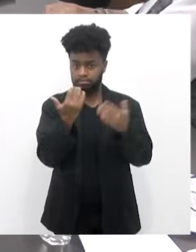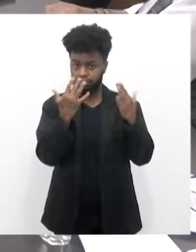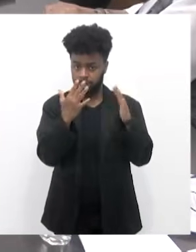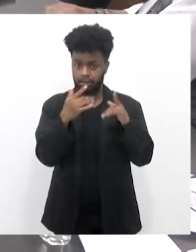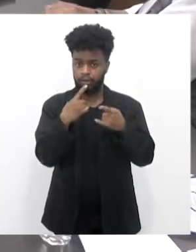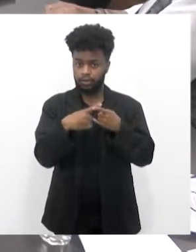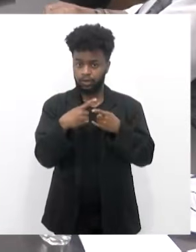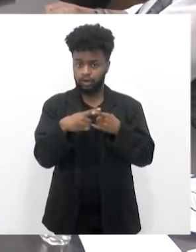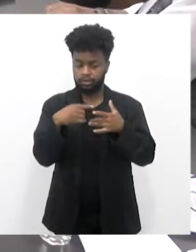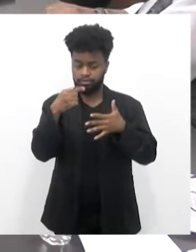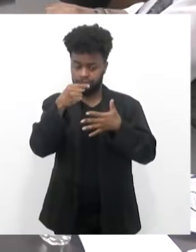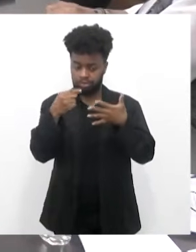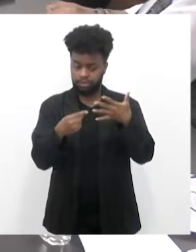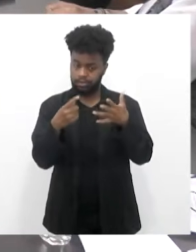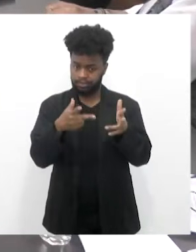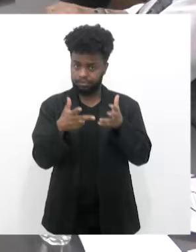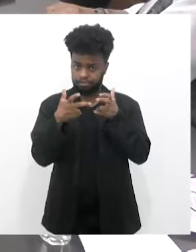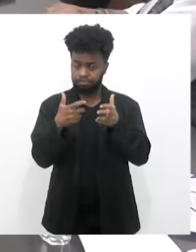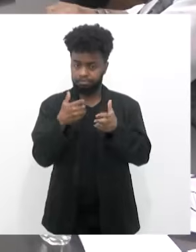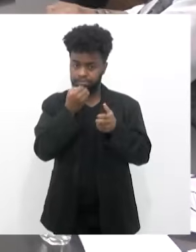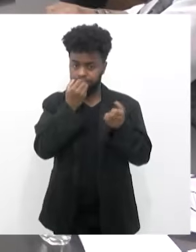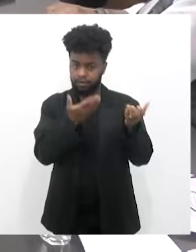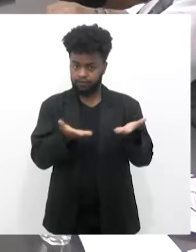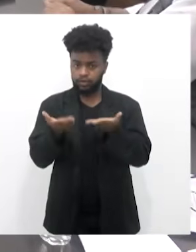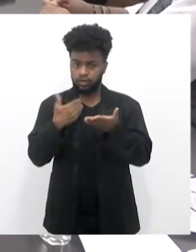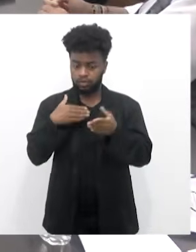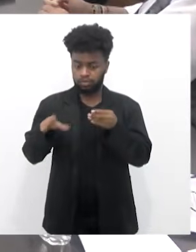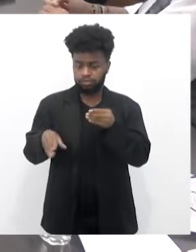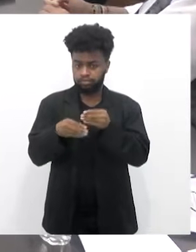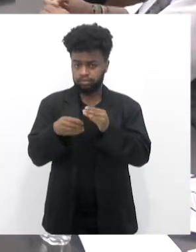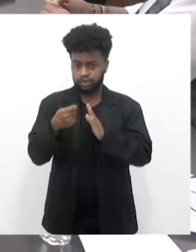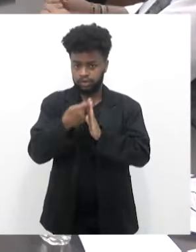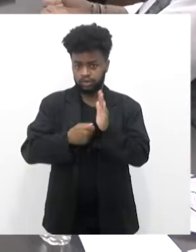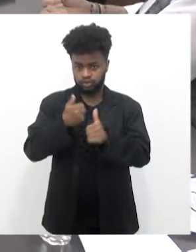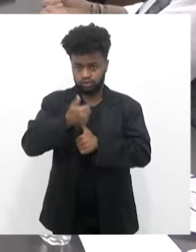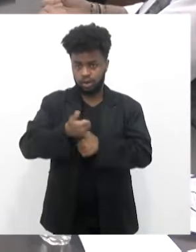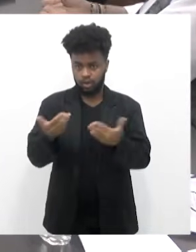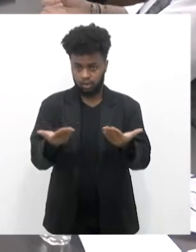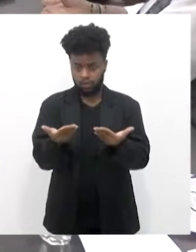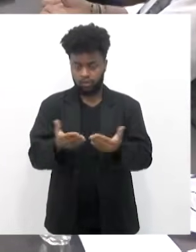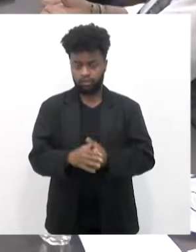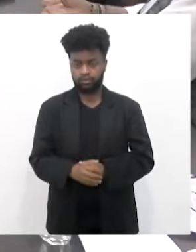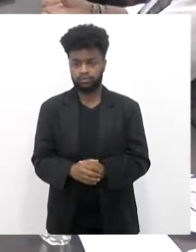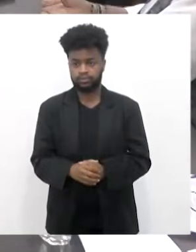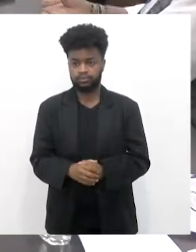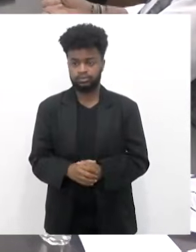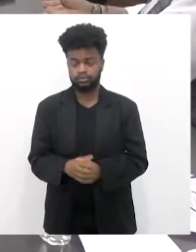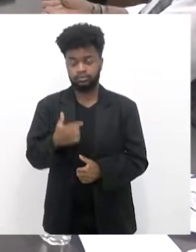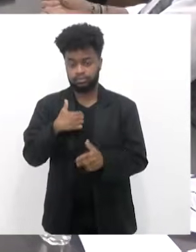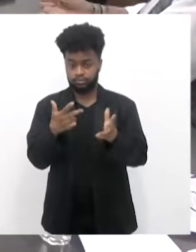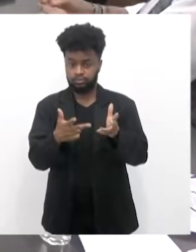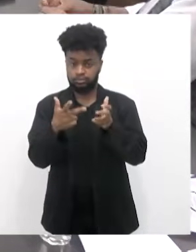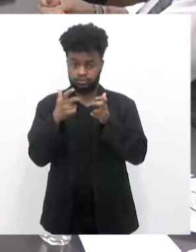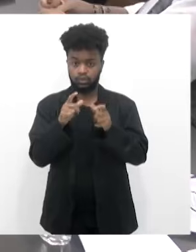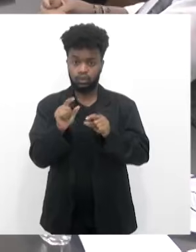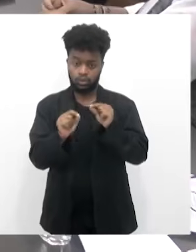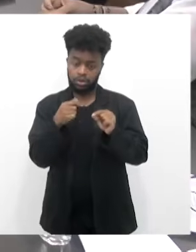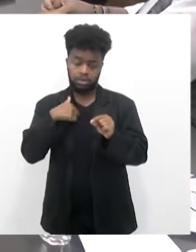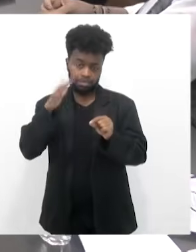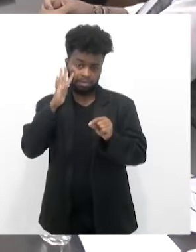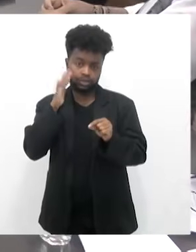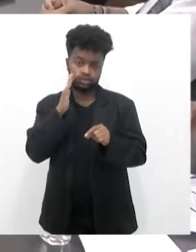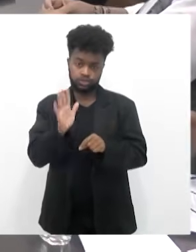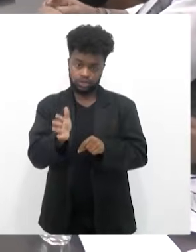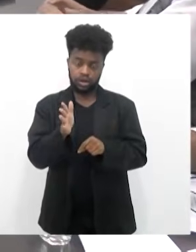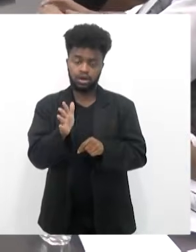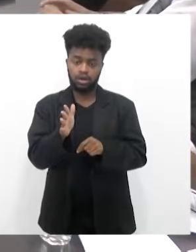observações, são muito bem-vindas e já estão incorporadas ao texto substitutivo desde já. Percebo aqui que aquilo que imaginava inicialmente,